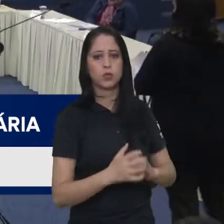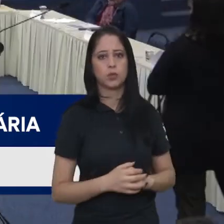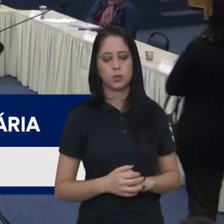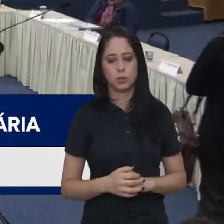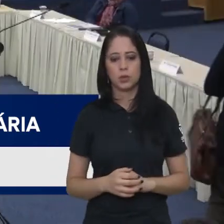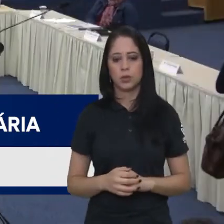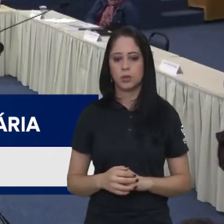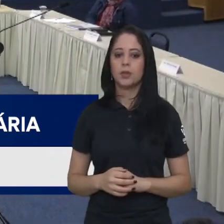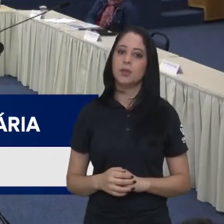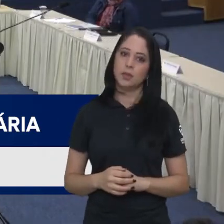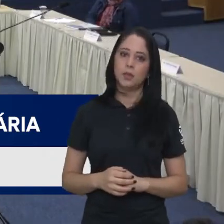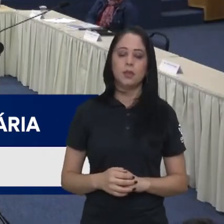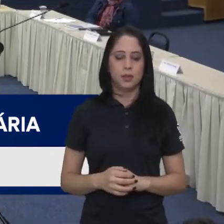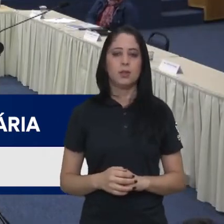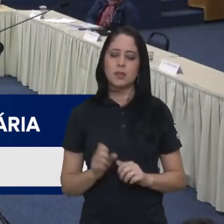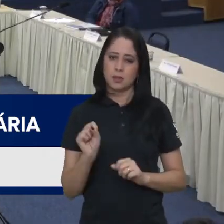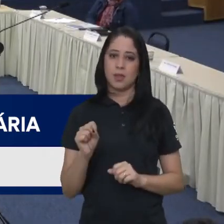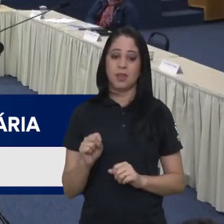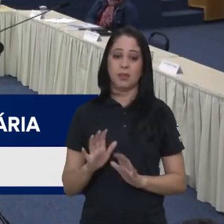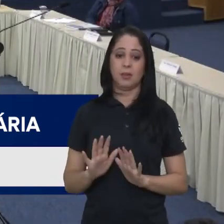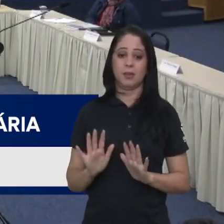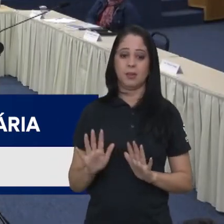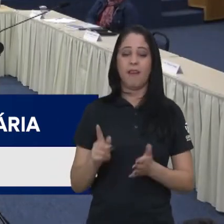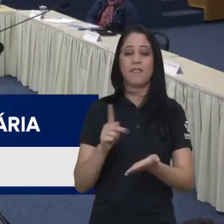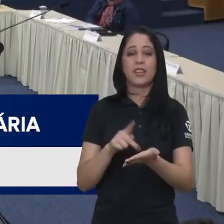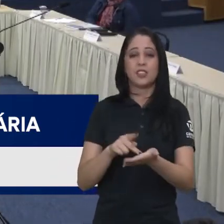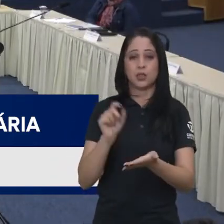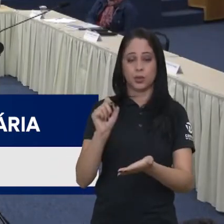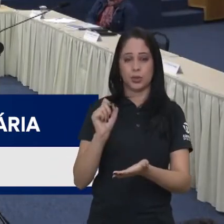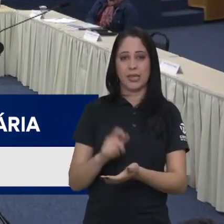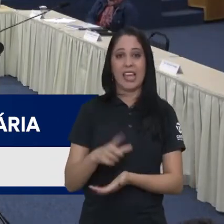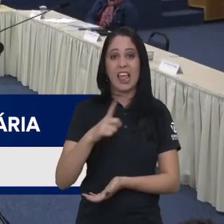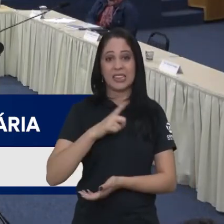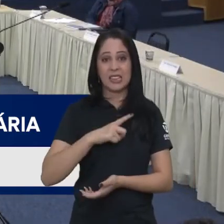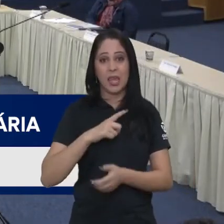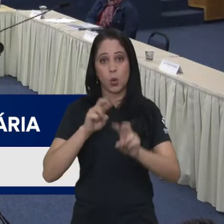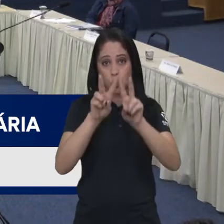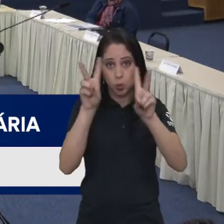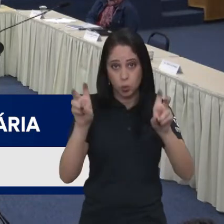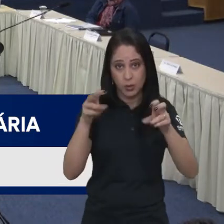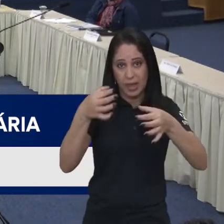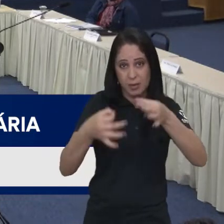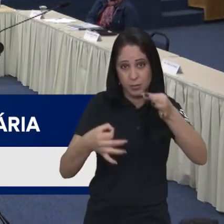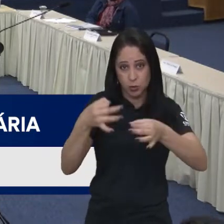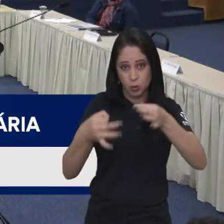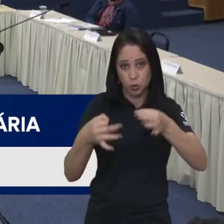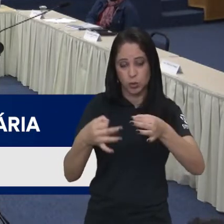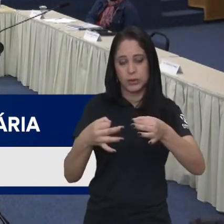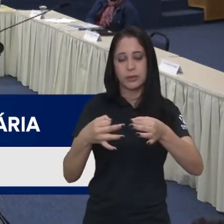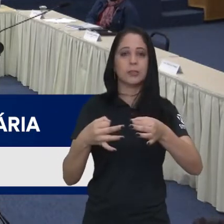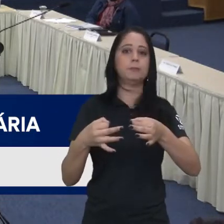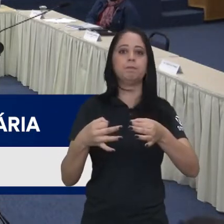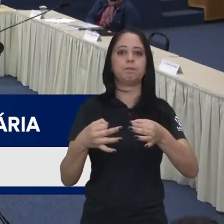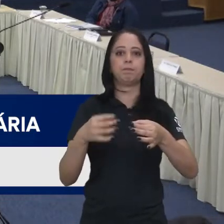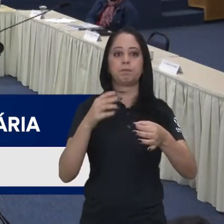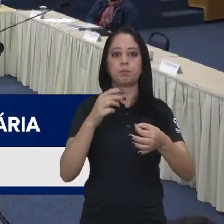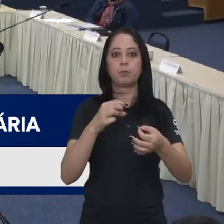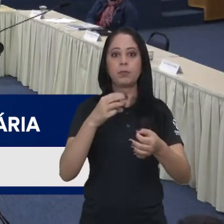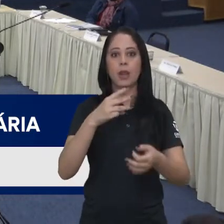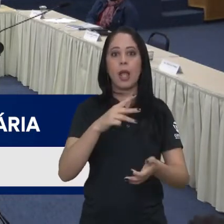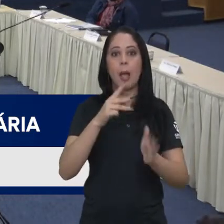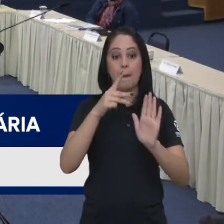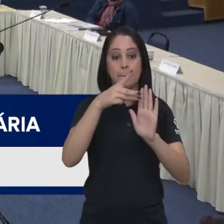É possível, sim, mas depende de uma decisão política. Na verdade, existe uma discussão jurídica desde a medida provisória